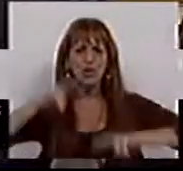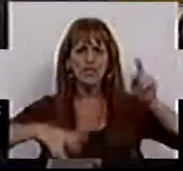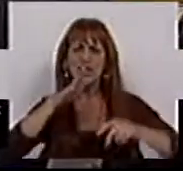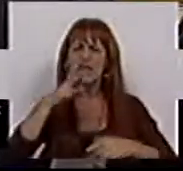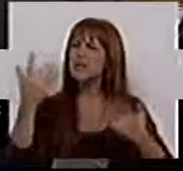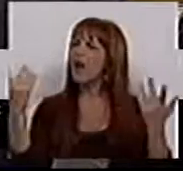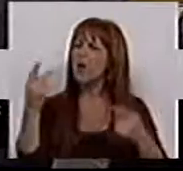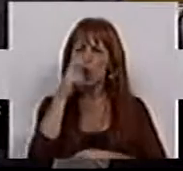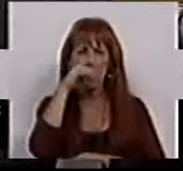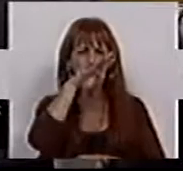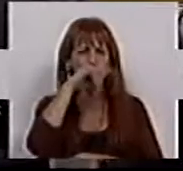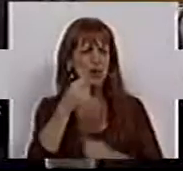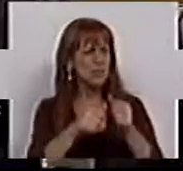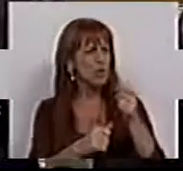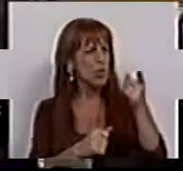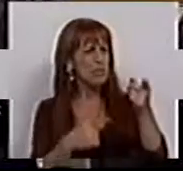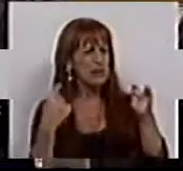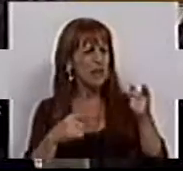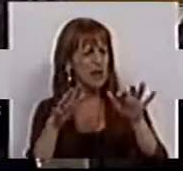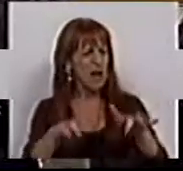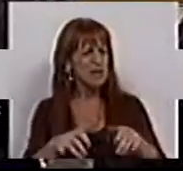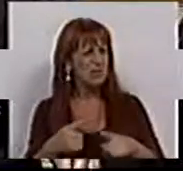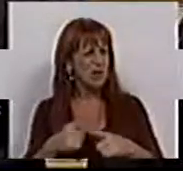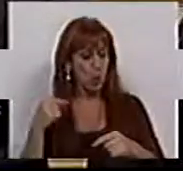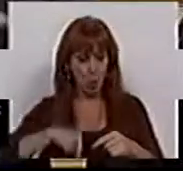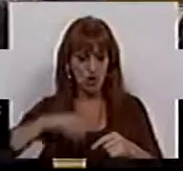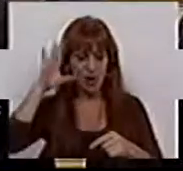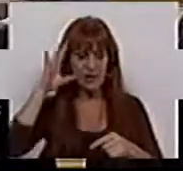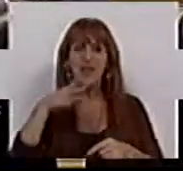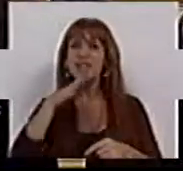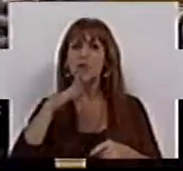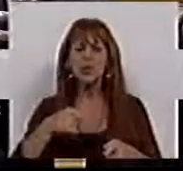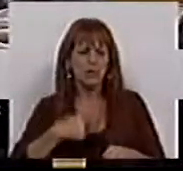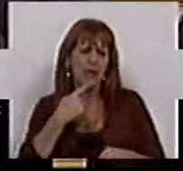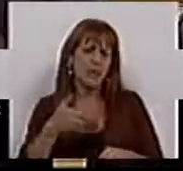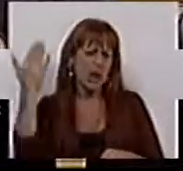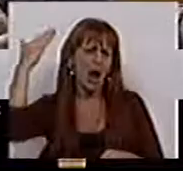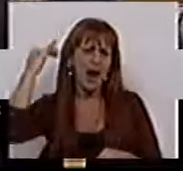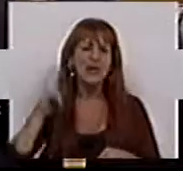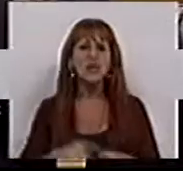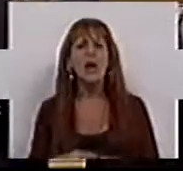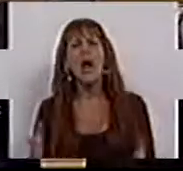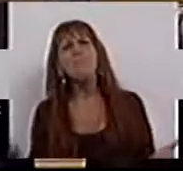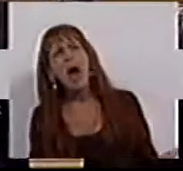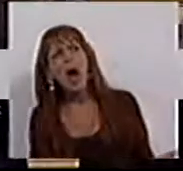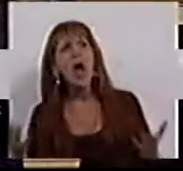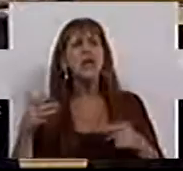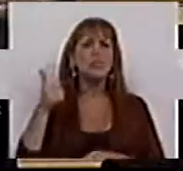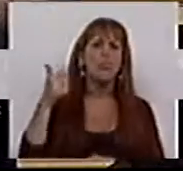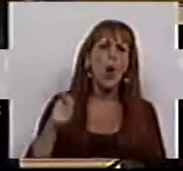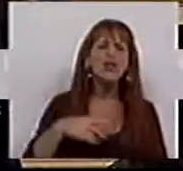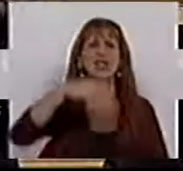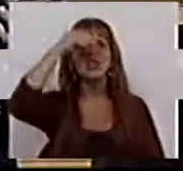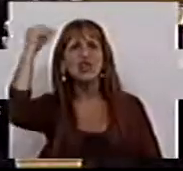dizia algo curioso numa das intervenções que teve aqui na Assembleia ao longo da tarde. Dizia, como já disse outras vezes, bem, mas o Bloco de